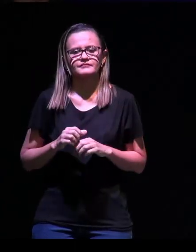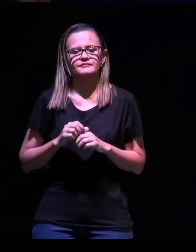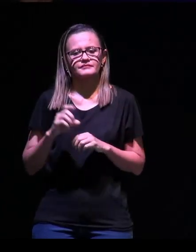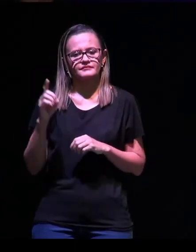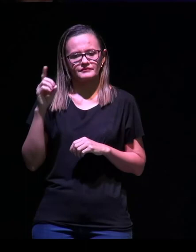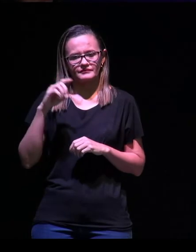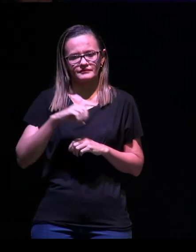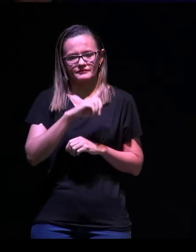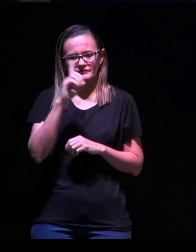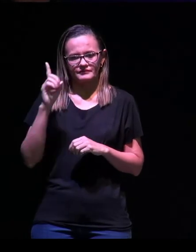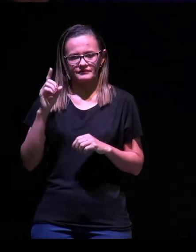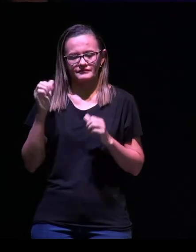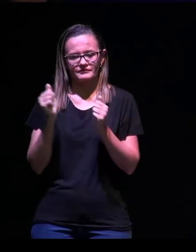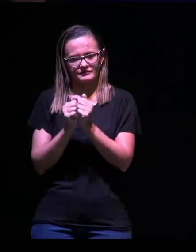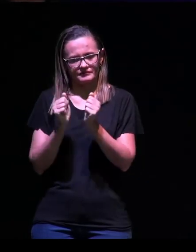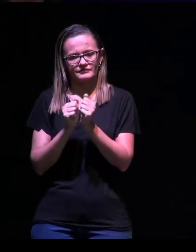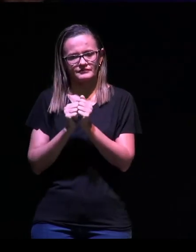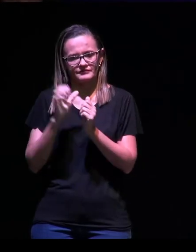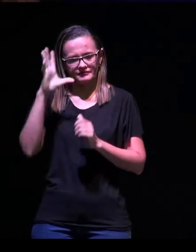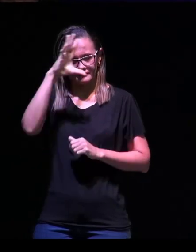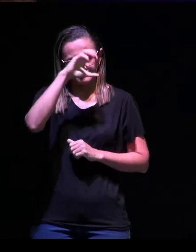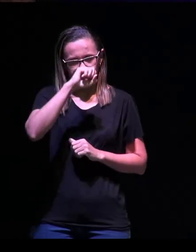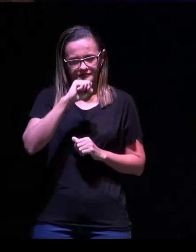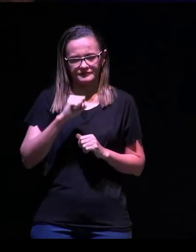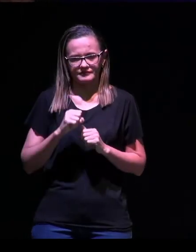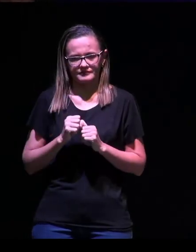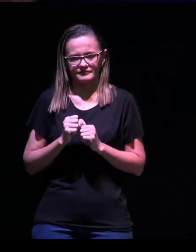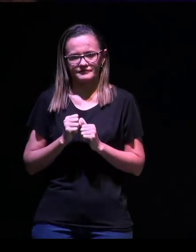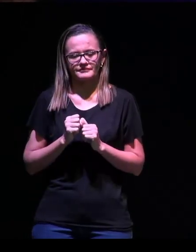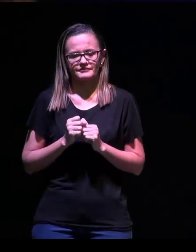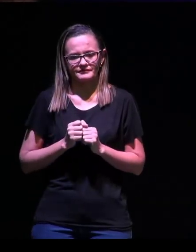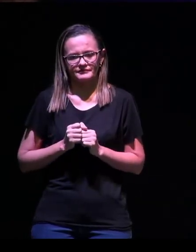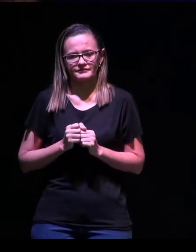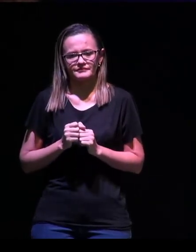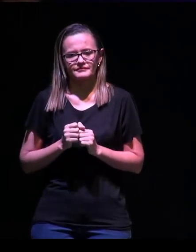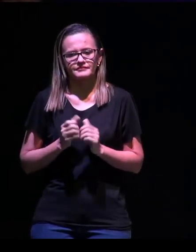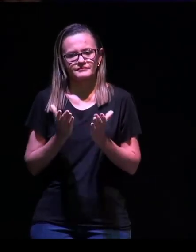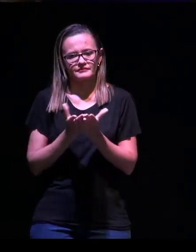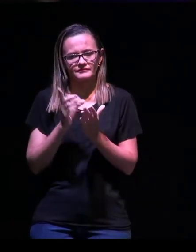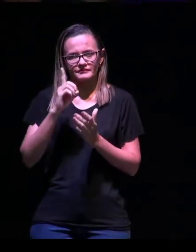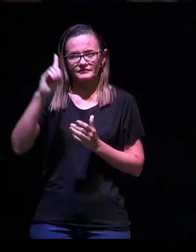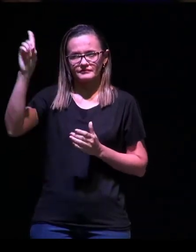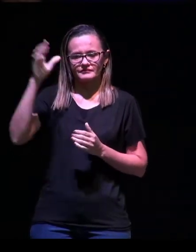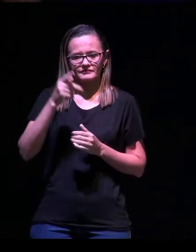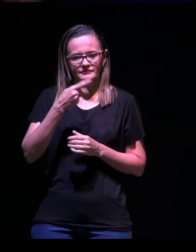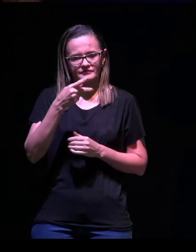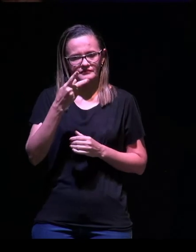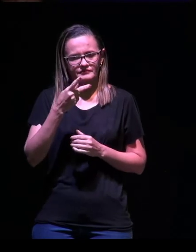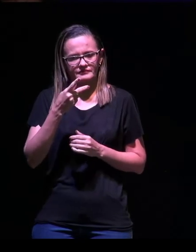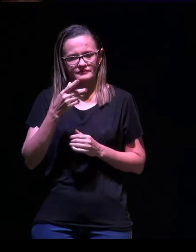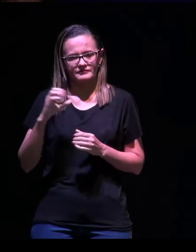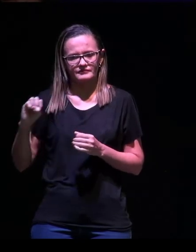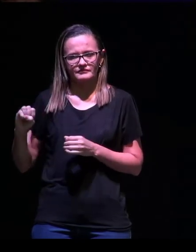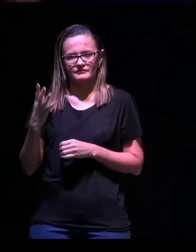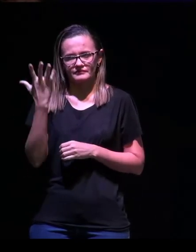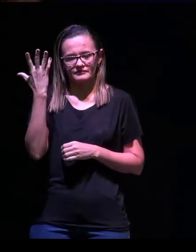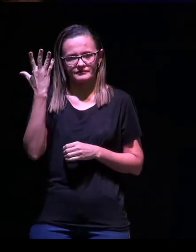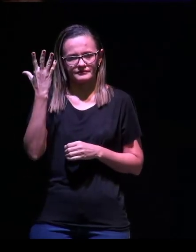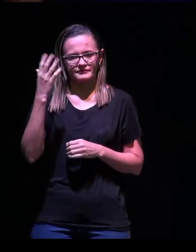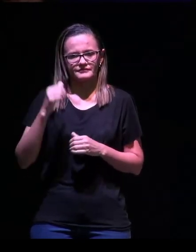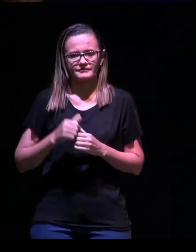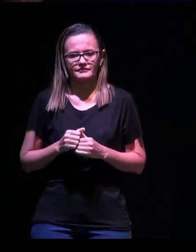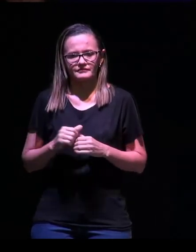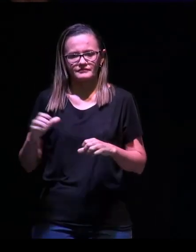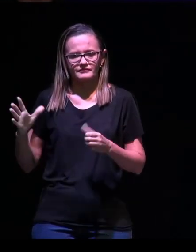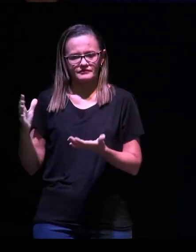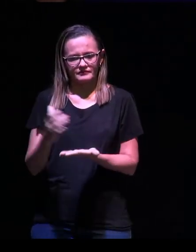anoitecer, ainda será claro. Aleluia. A Bíblia diz que naquele dia, sabe o que vai acontecer, irmãos? Quando acontecer o